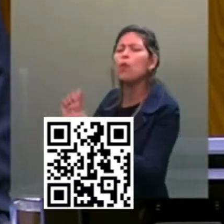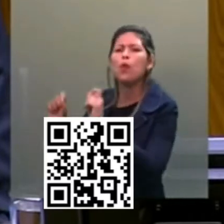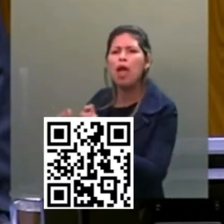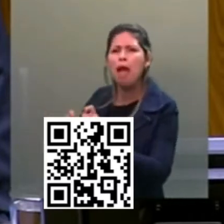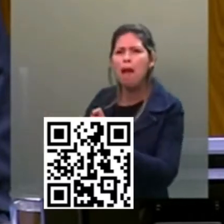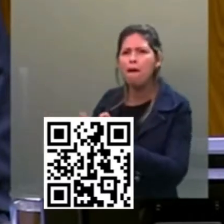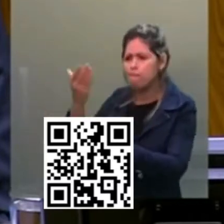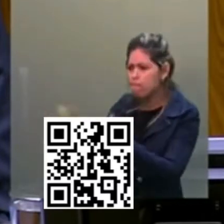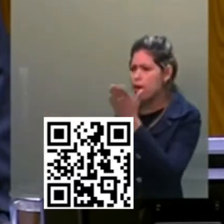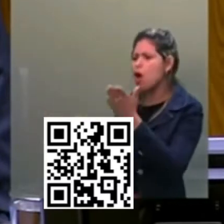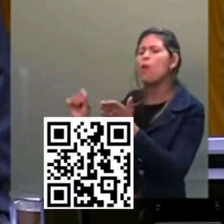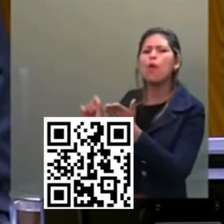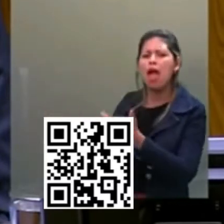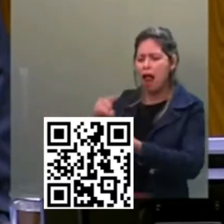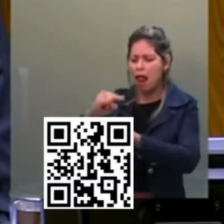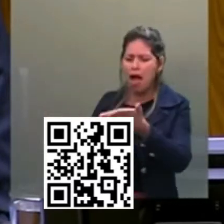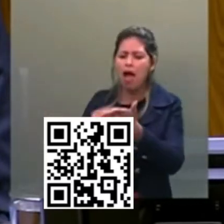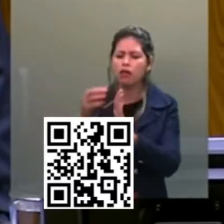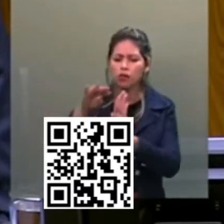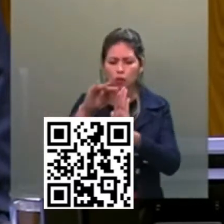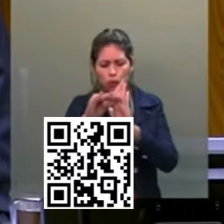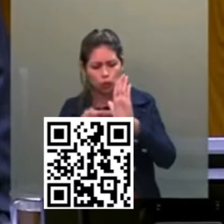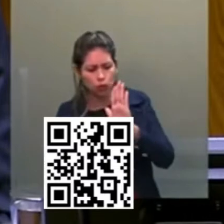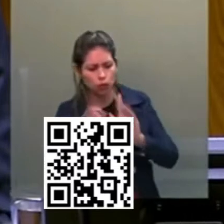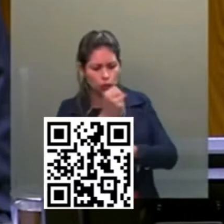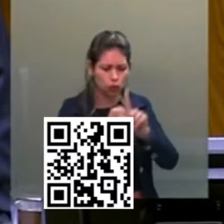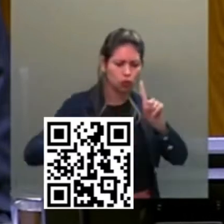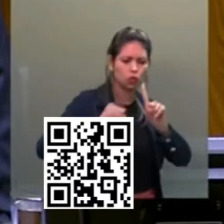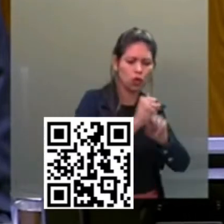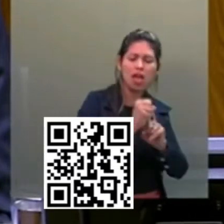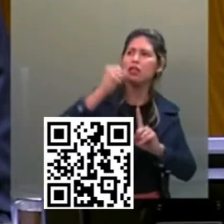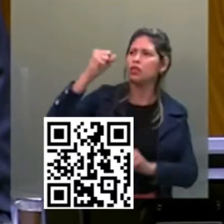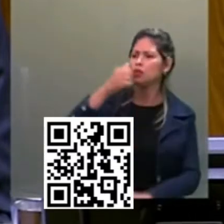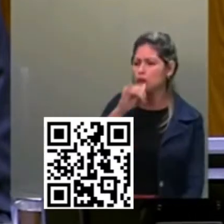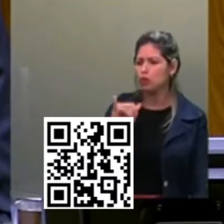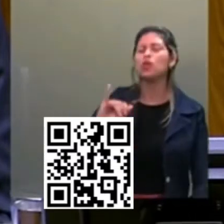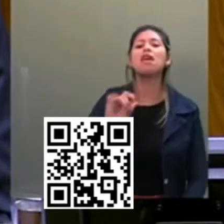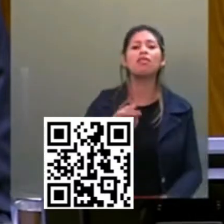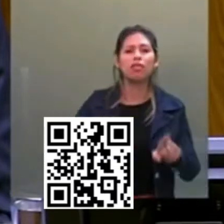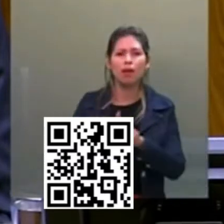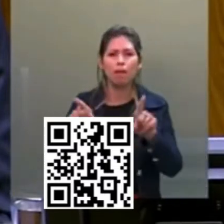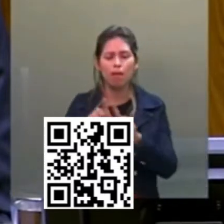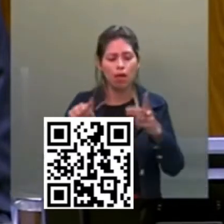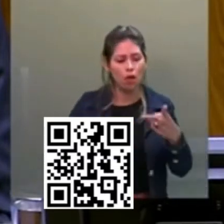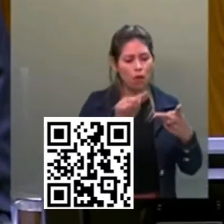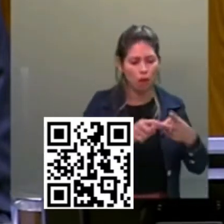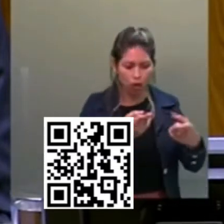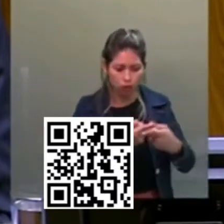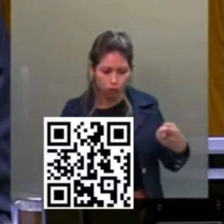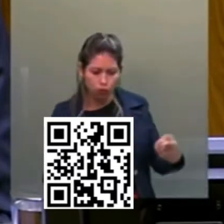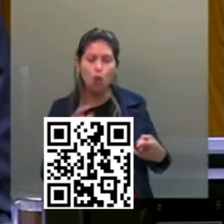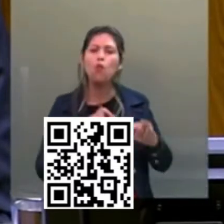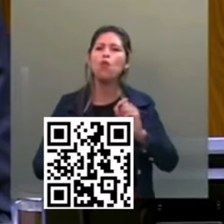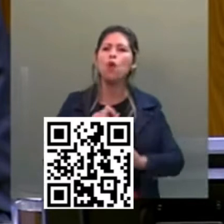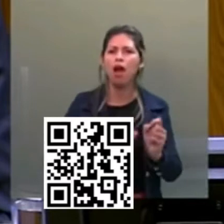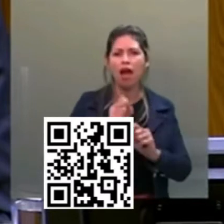na tarifa social de energia elétrica e a criação do auxílio gás. Ainda acatamos medida provisória que instituiu